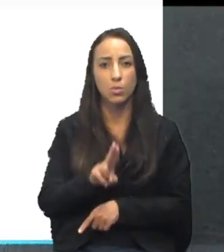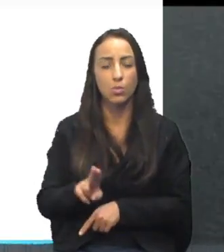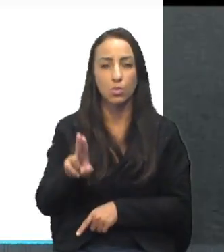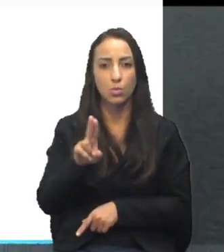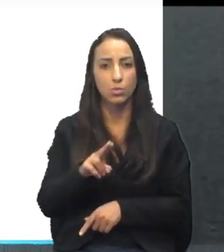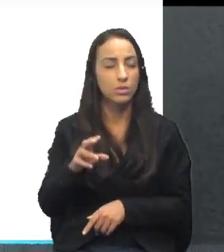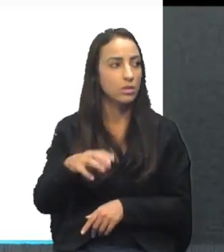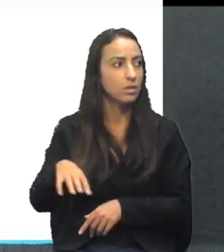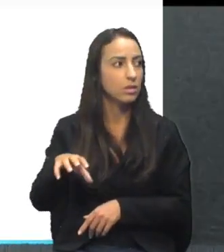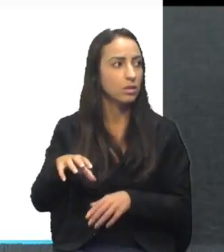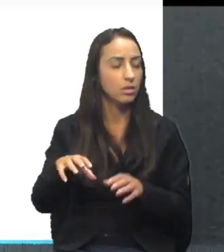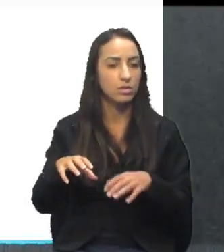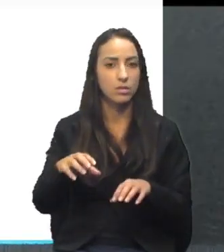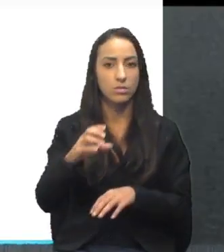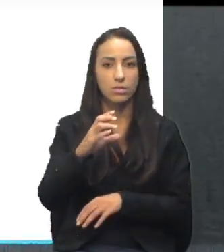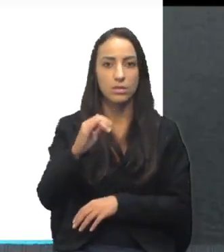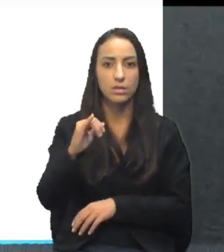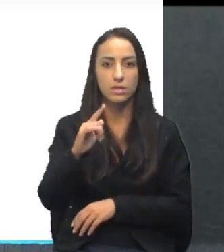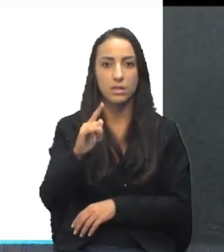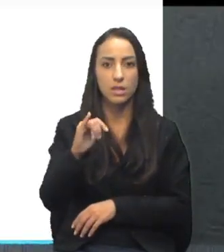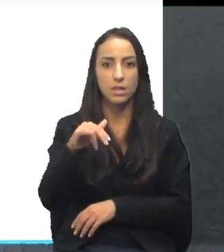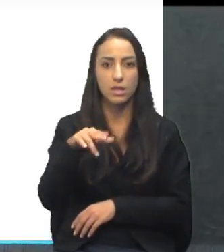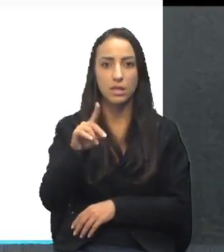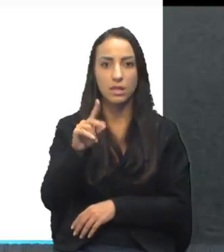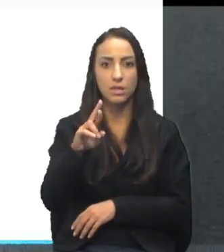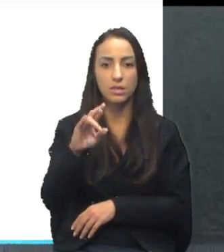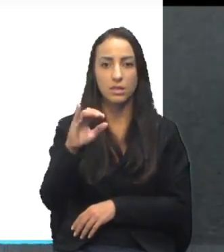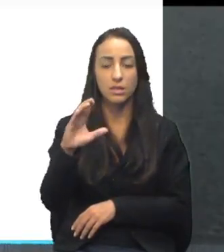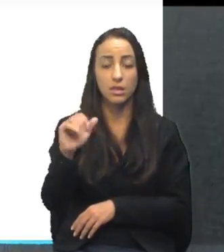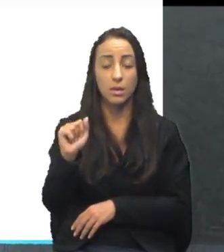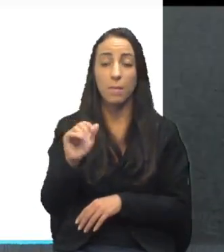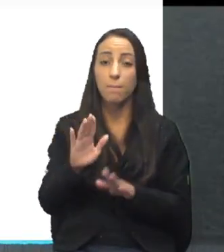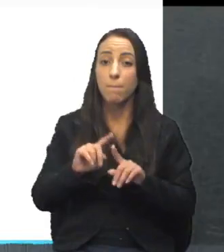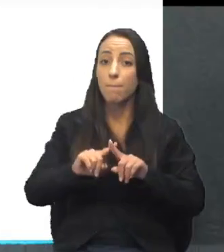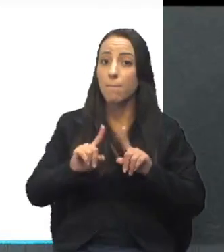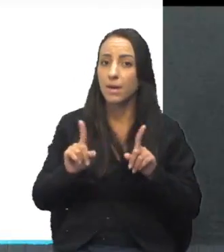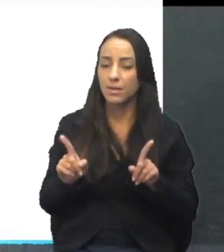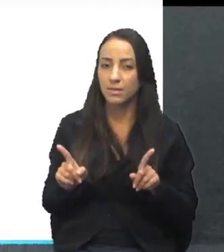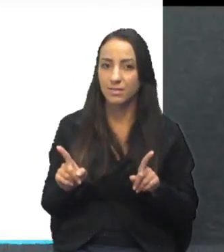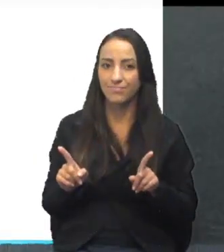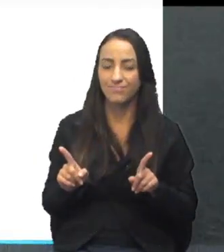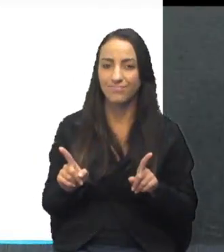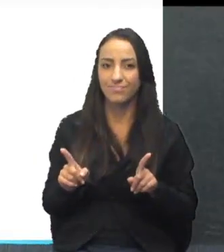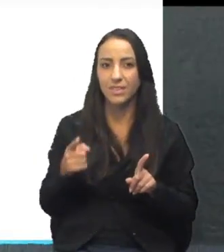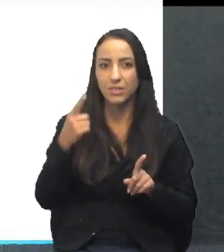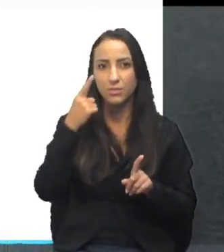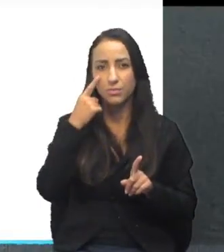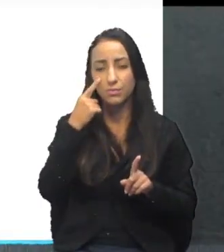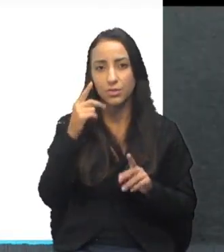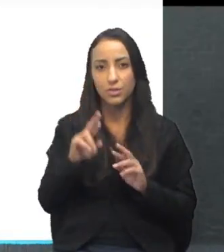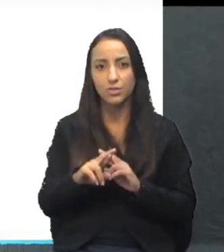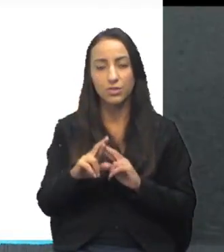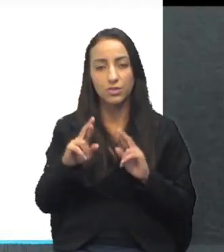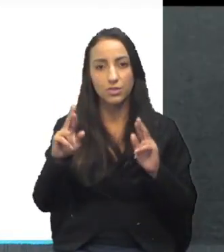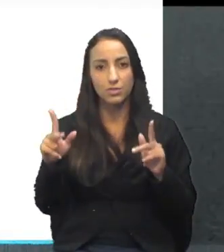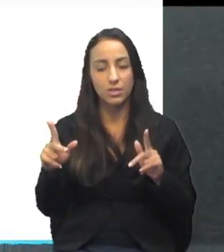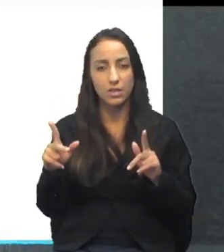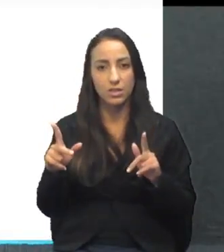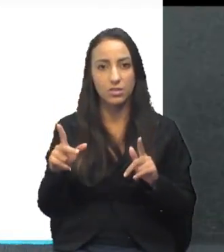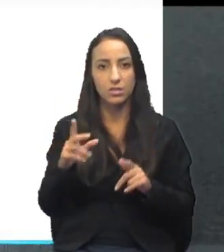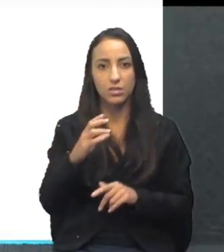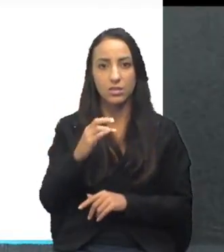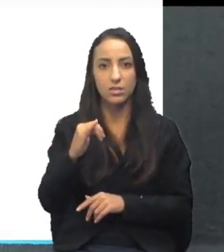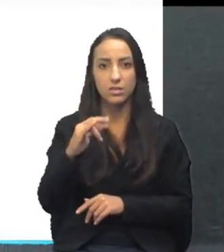regiões cilíndricas do nosso corpo. Entretanto, veja que é bem diferente da